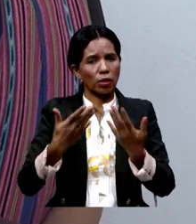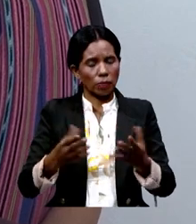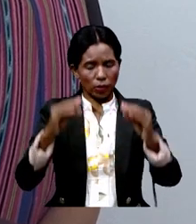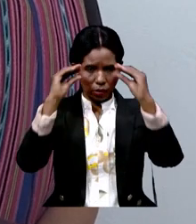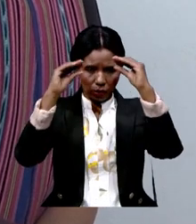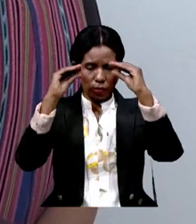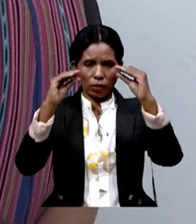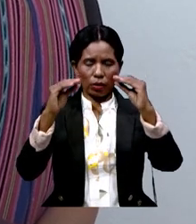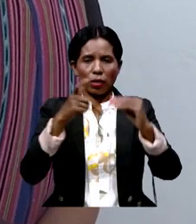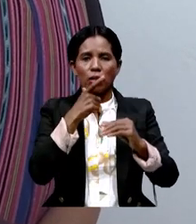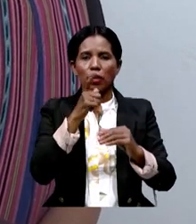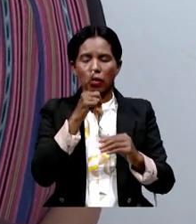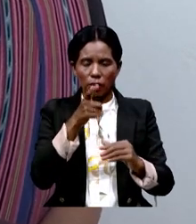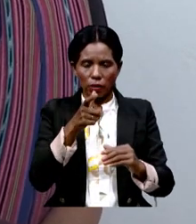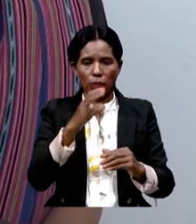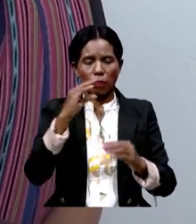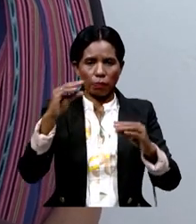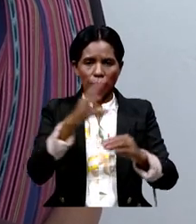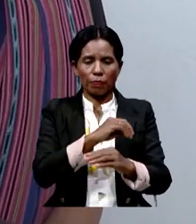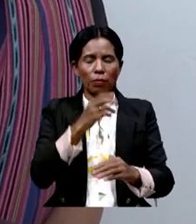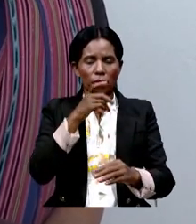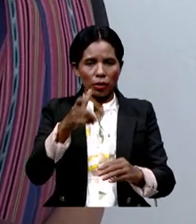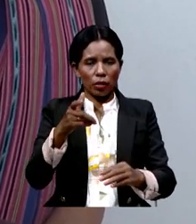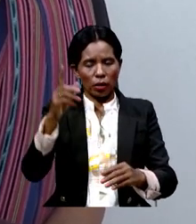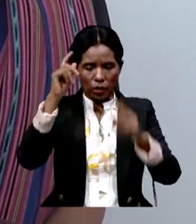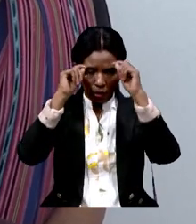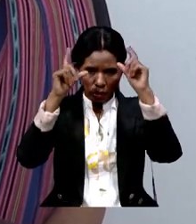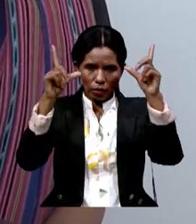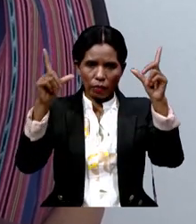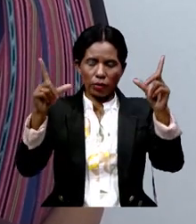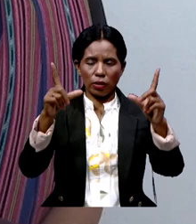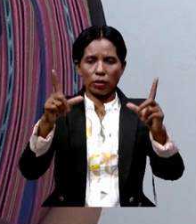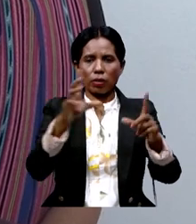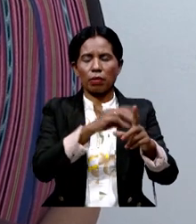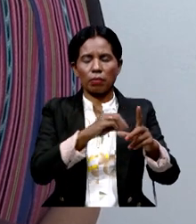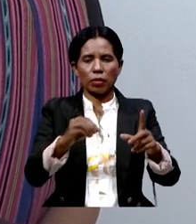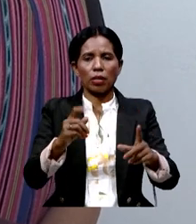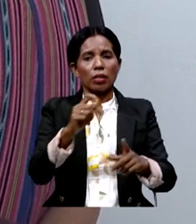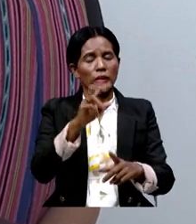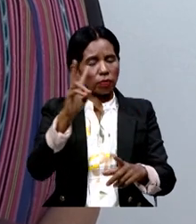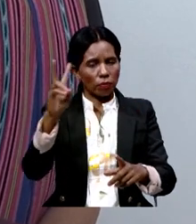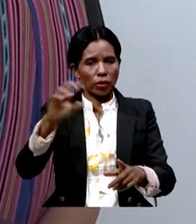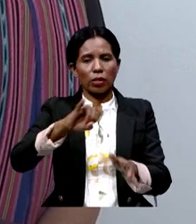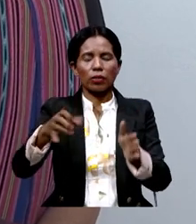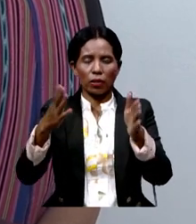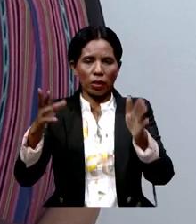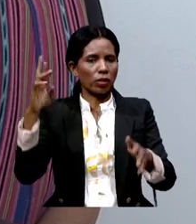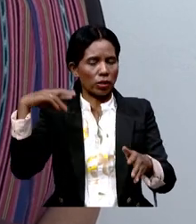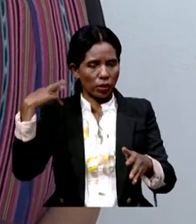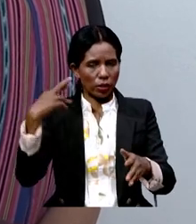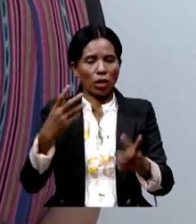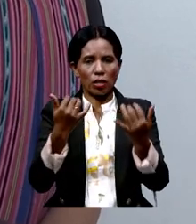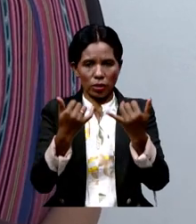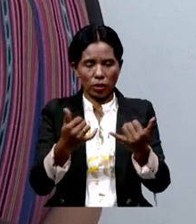Lian Português e a televisão, e a jornal, e a rádio, e a UHT Tengatak, Orsengarão,